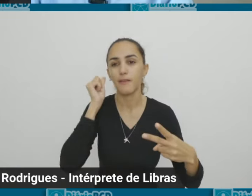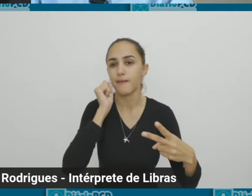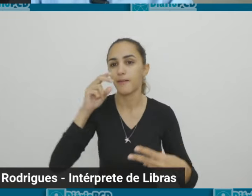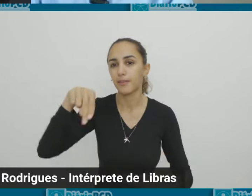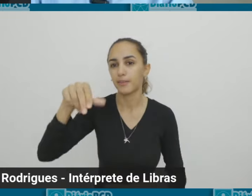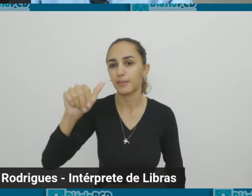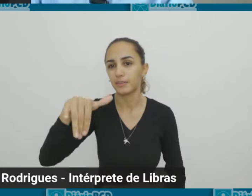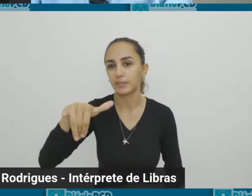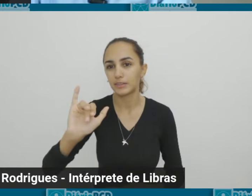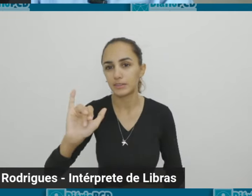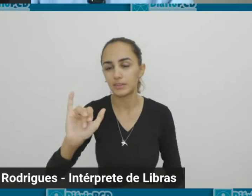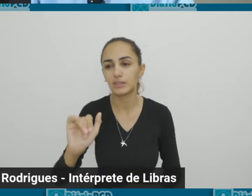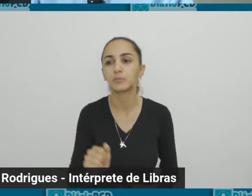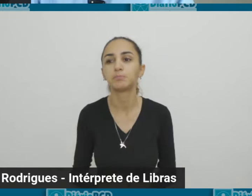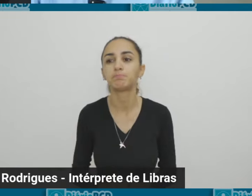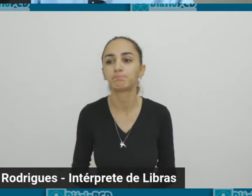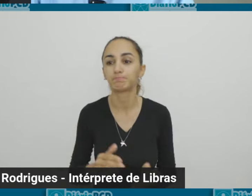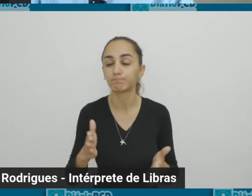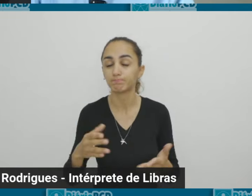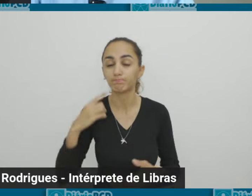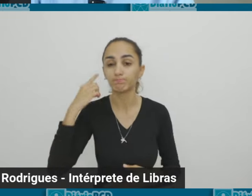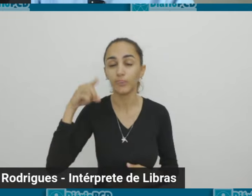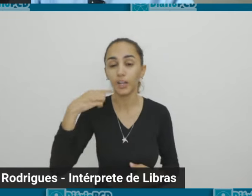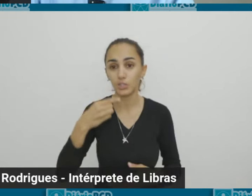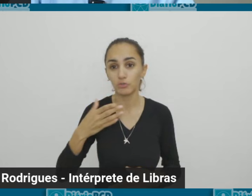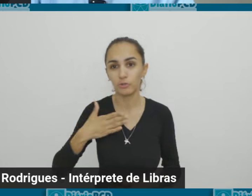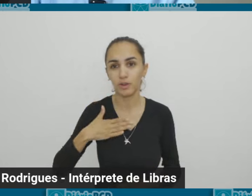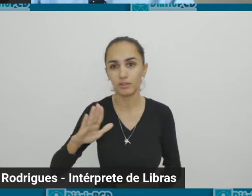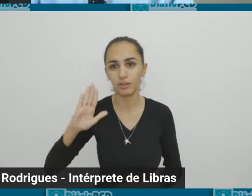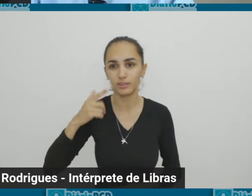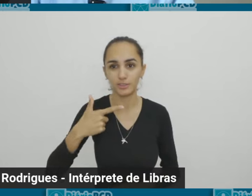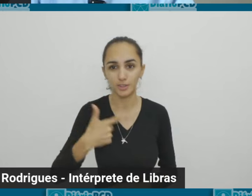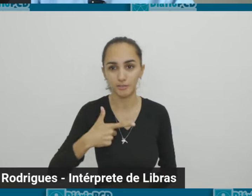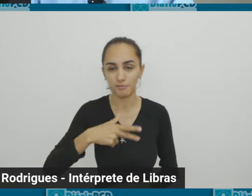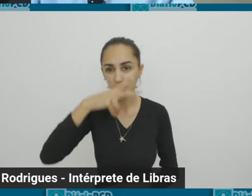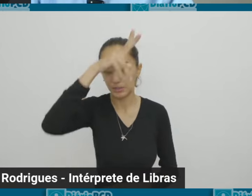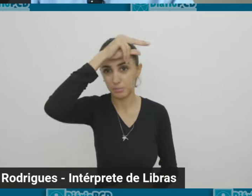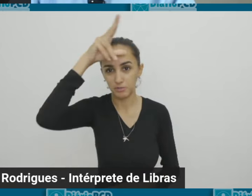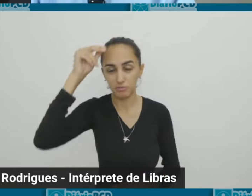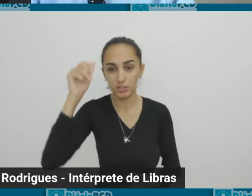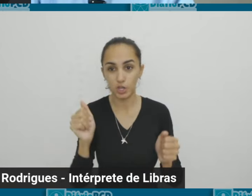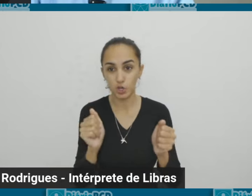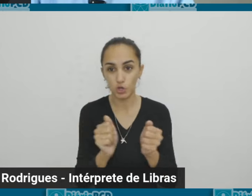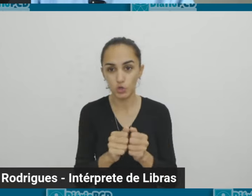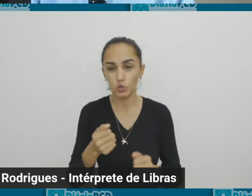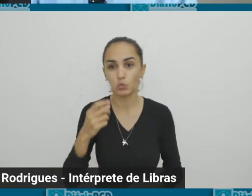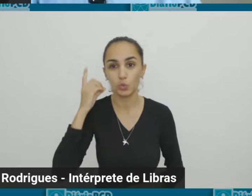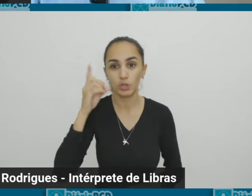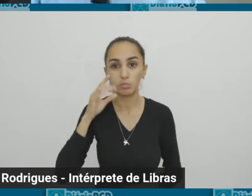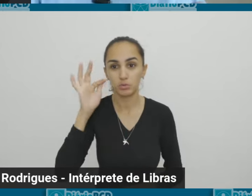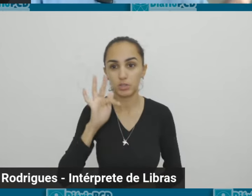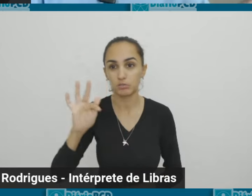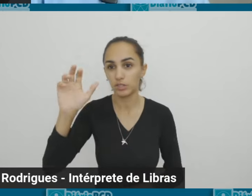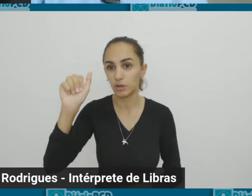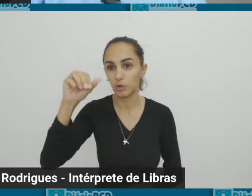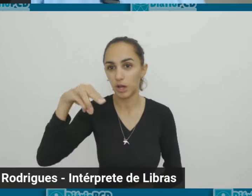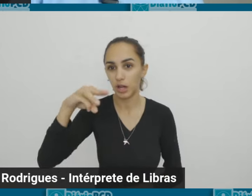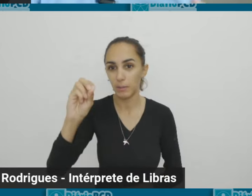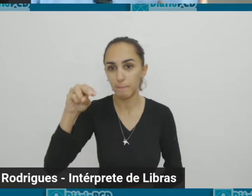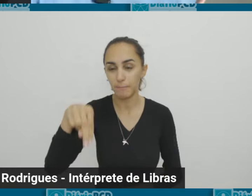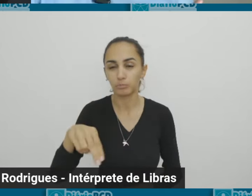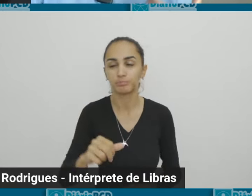municipais em Manaus. Ela é candidata a vice-prefeita ao lado do deputado federal Amon, que é o candidato a prefeito. Diante disso que o